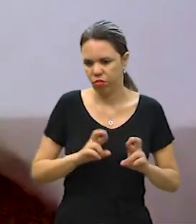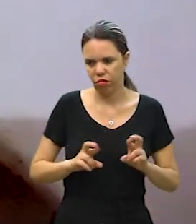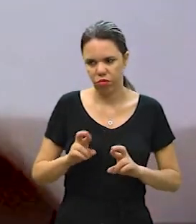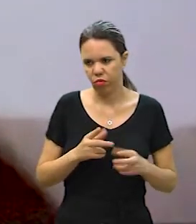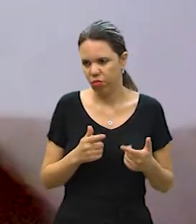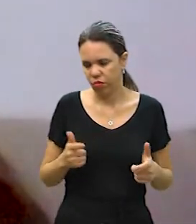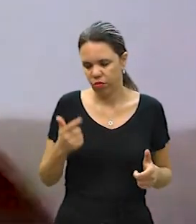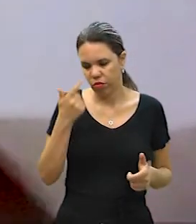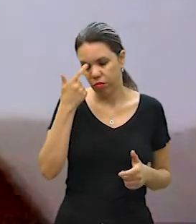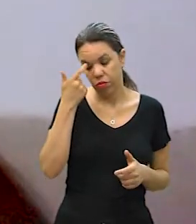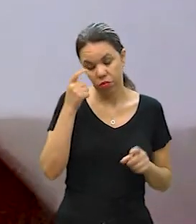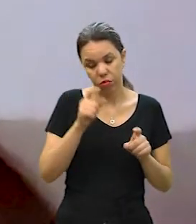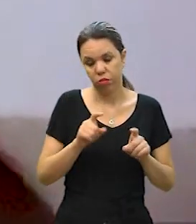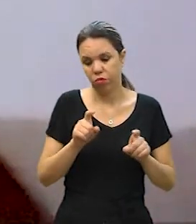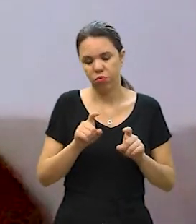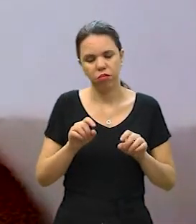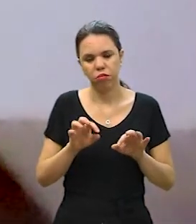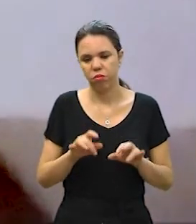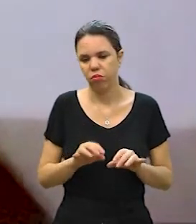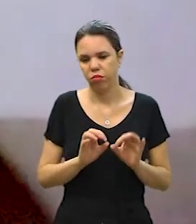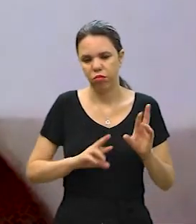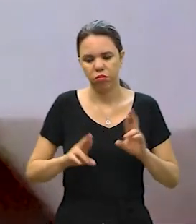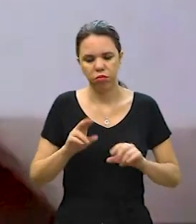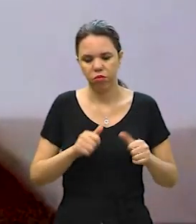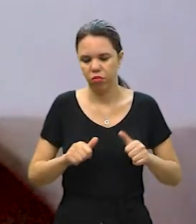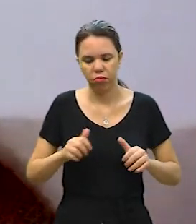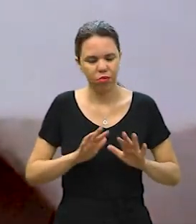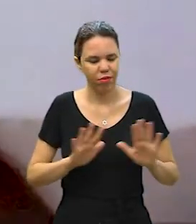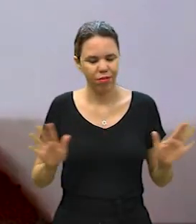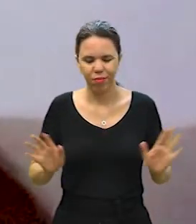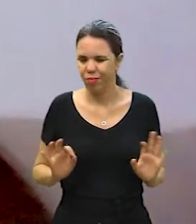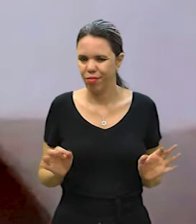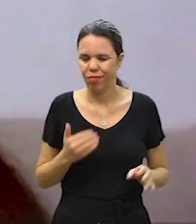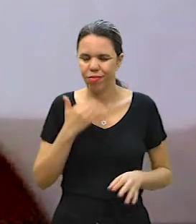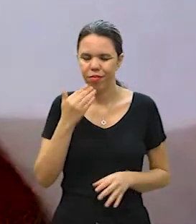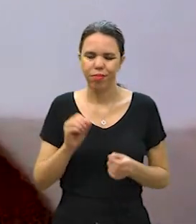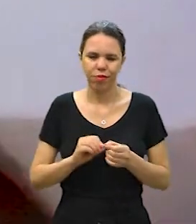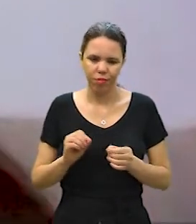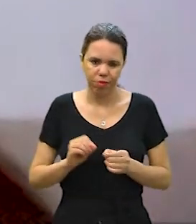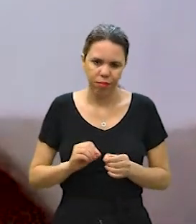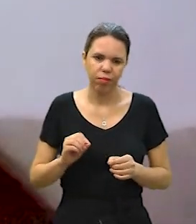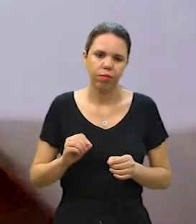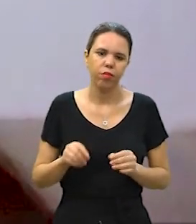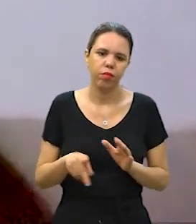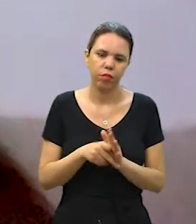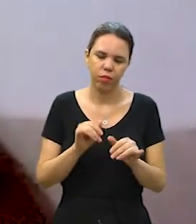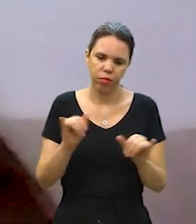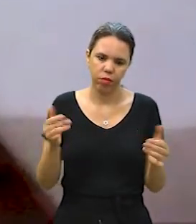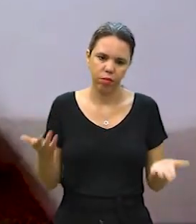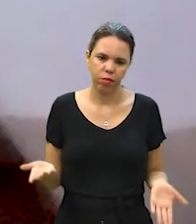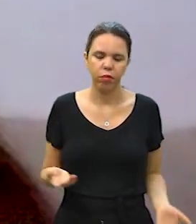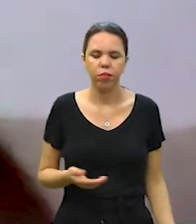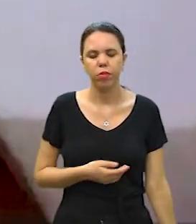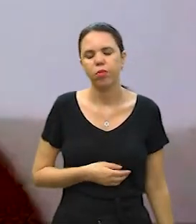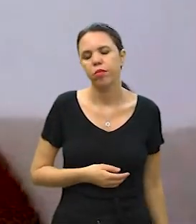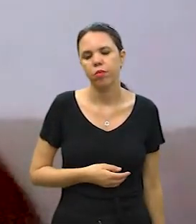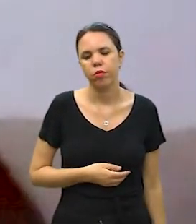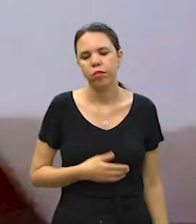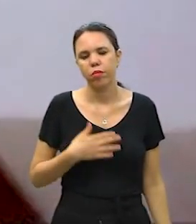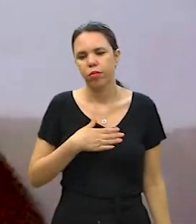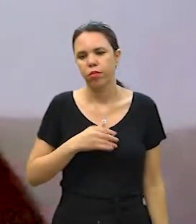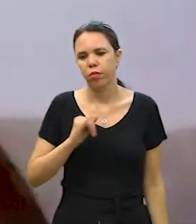aqueles computadores, não funciona da maneira que é feito para uma propaganda. Então, isso eu gostaria que